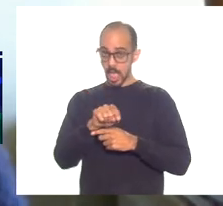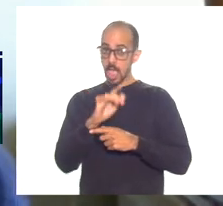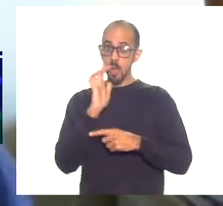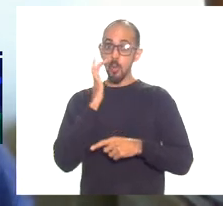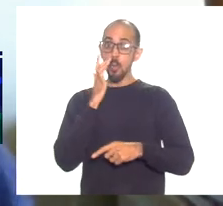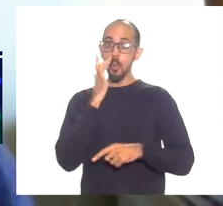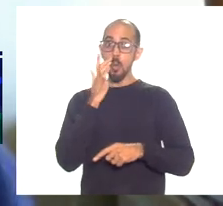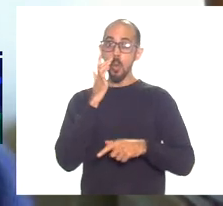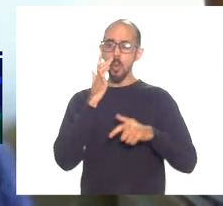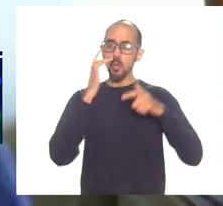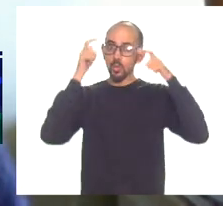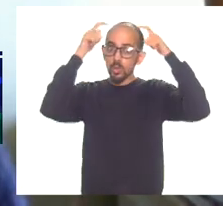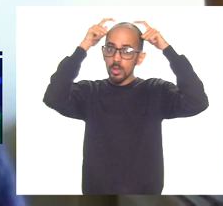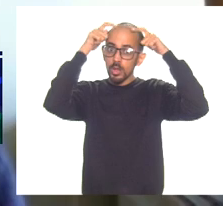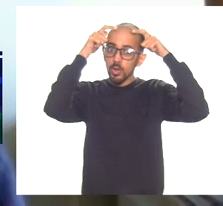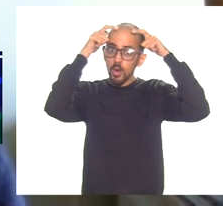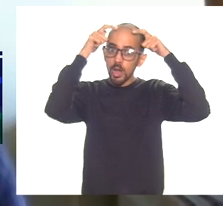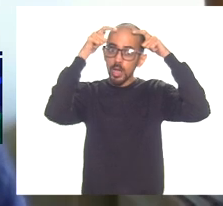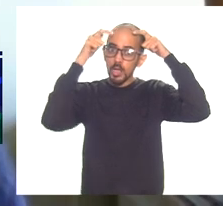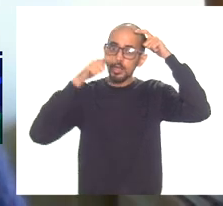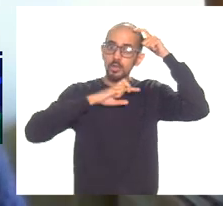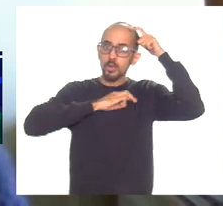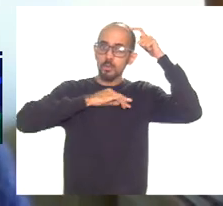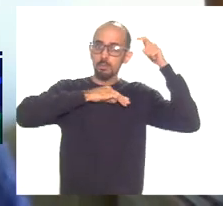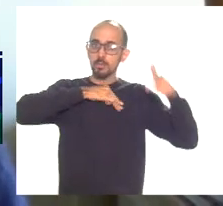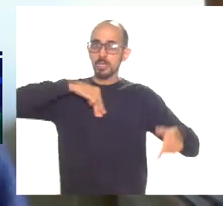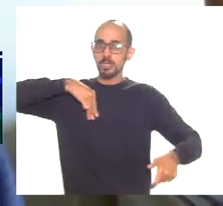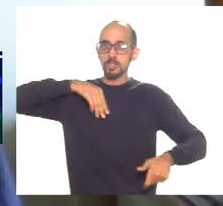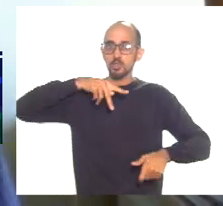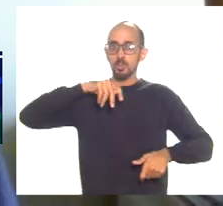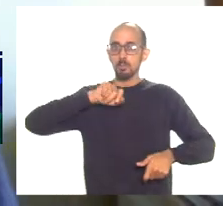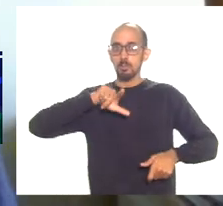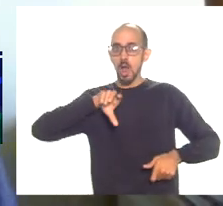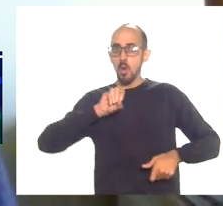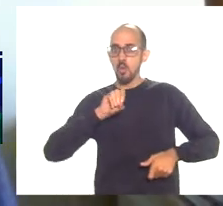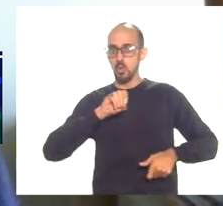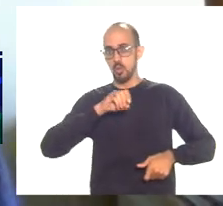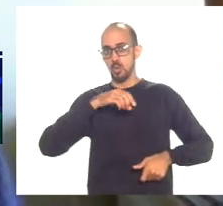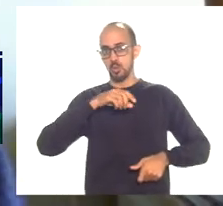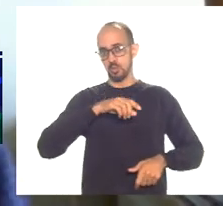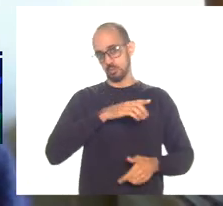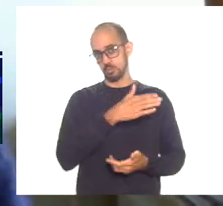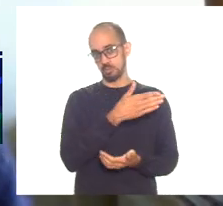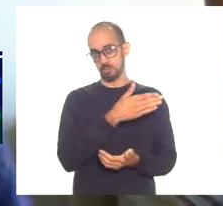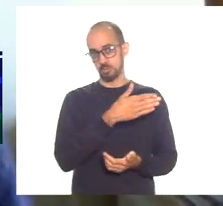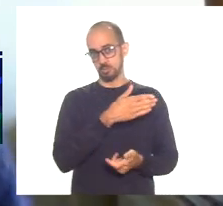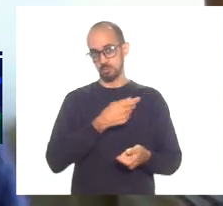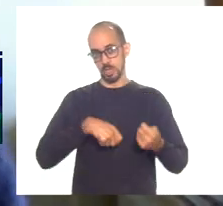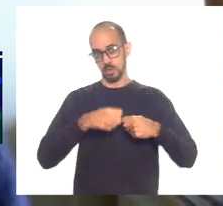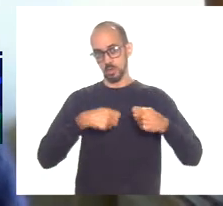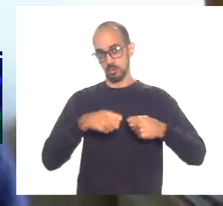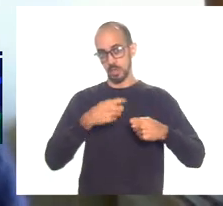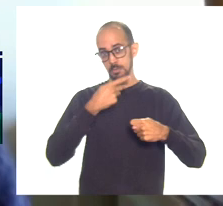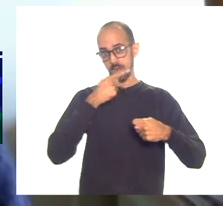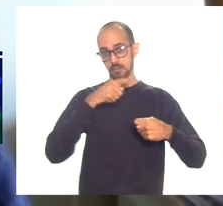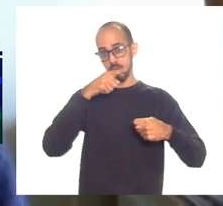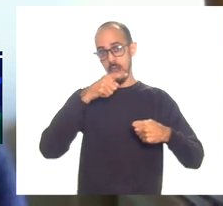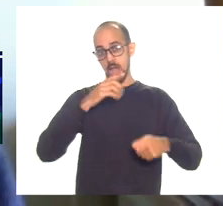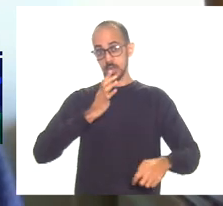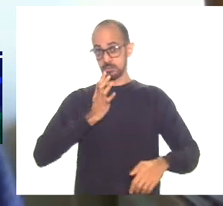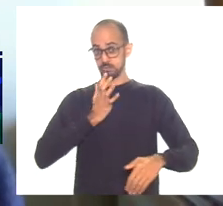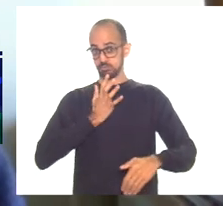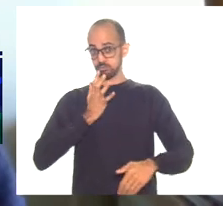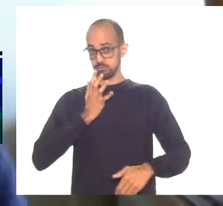da coroa do ministro Paulo Guedes para lhe dizer mas de limites